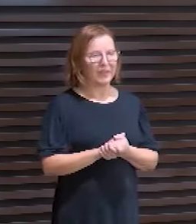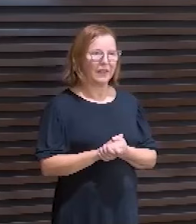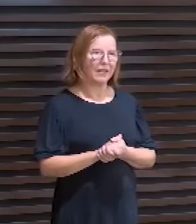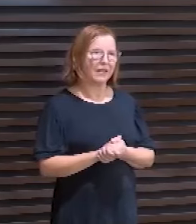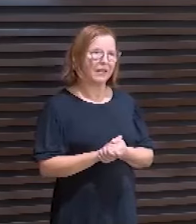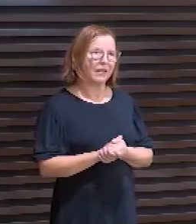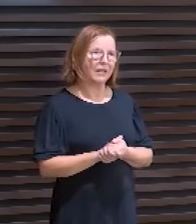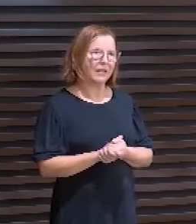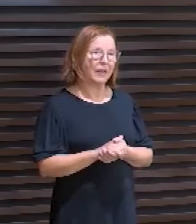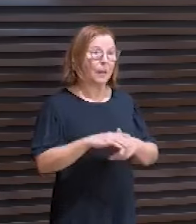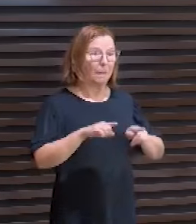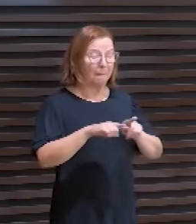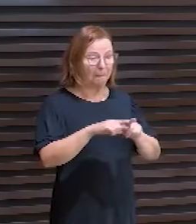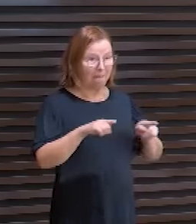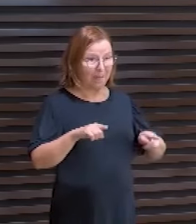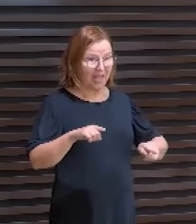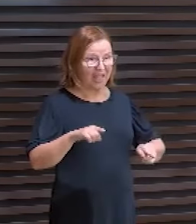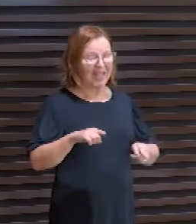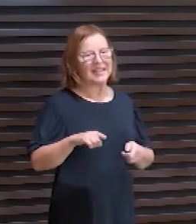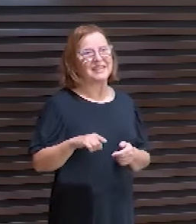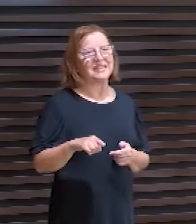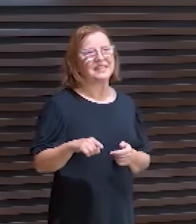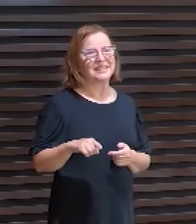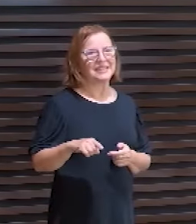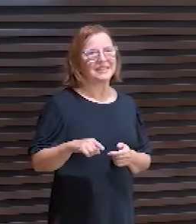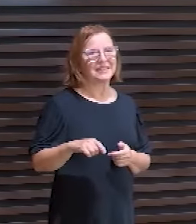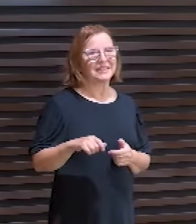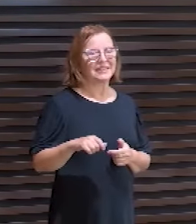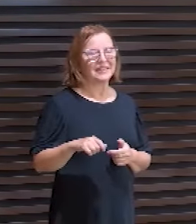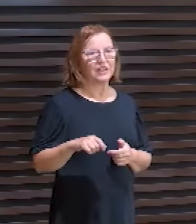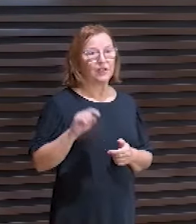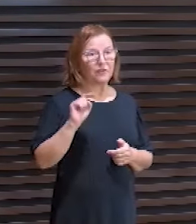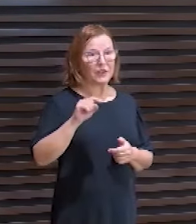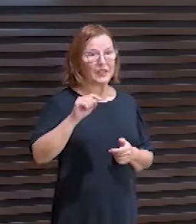sua felicidade do que o do seu